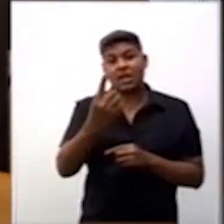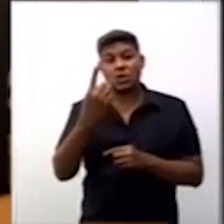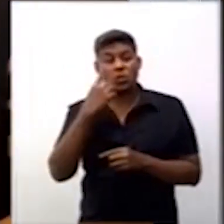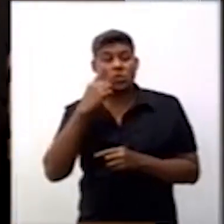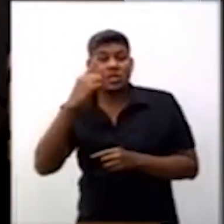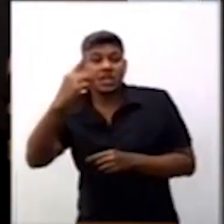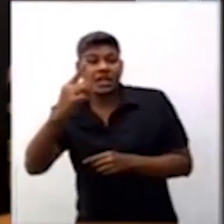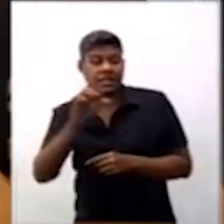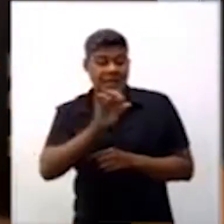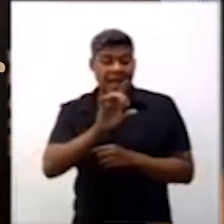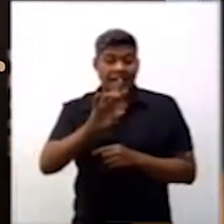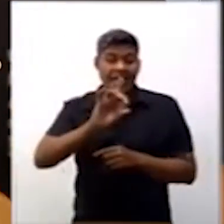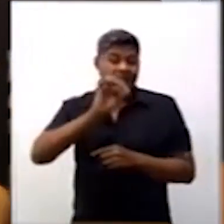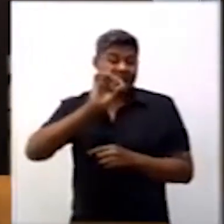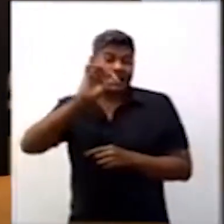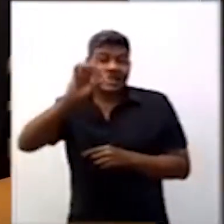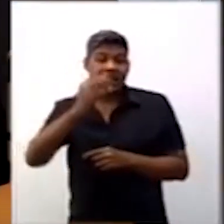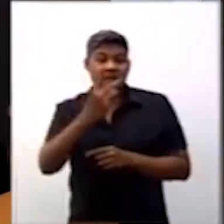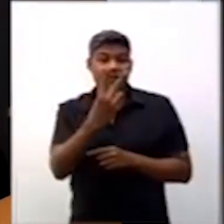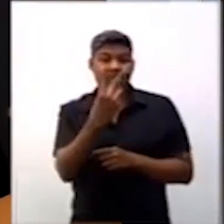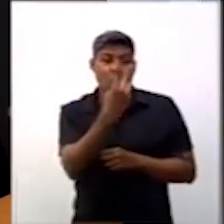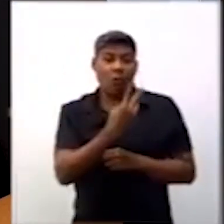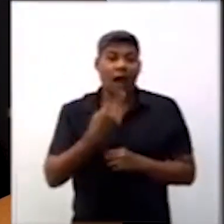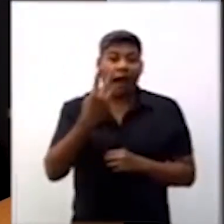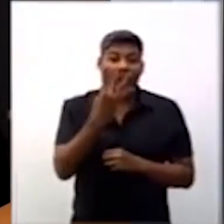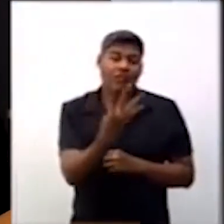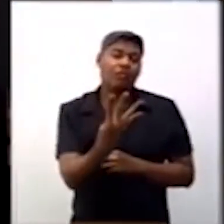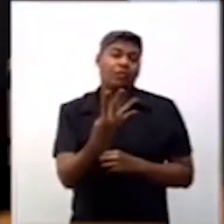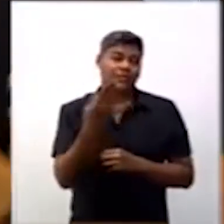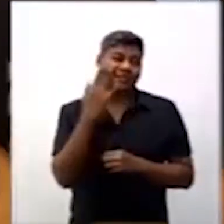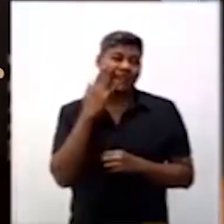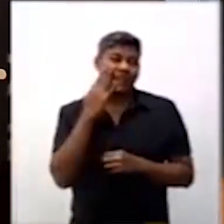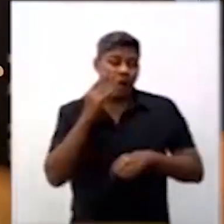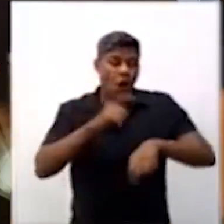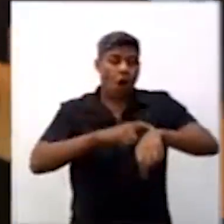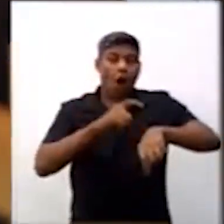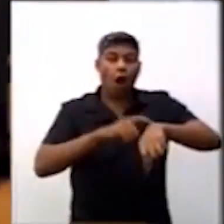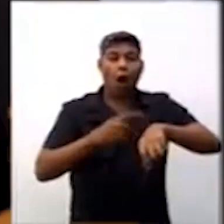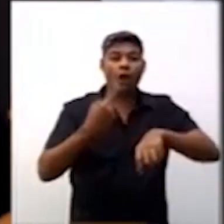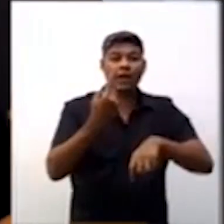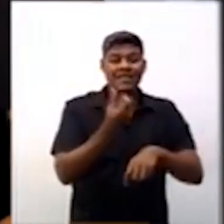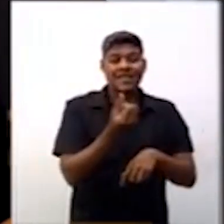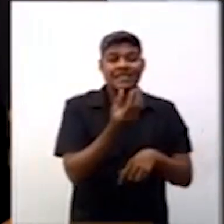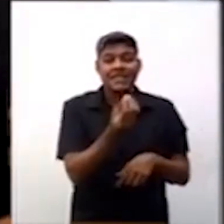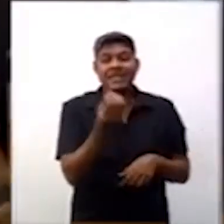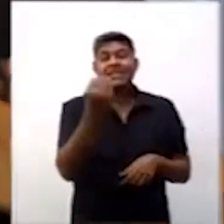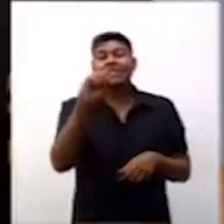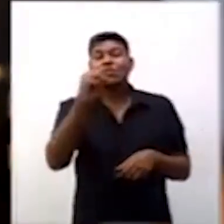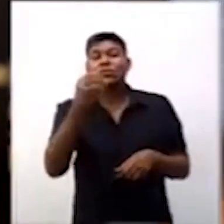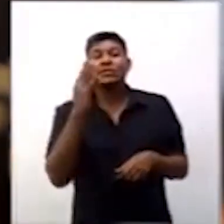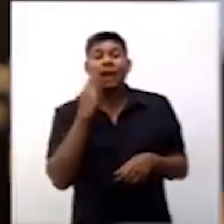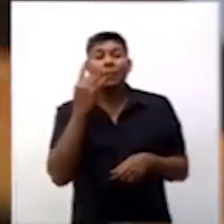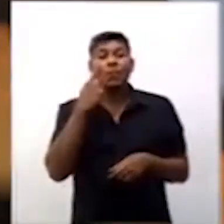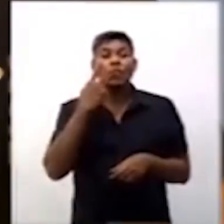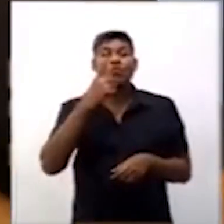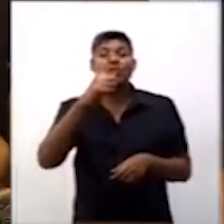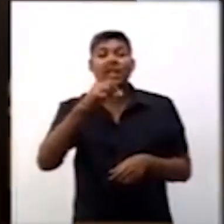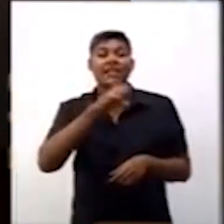tem 24 horas, cada hora tem 60 minutos, cada minuto tem 60 segundos. Um dia